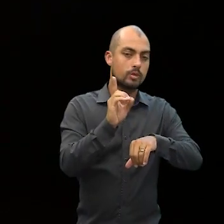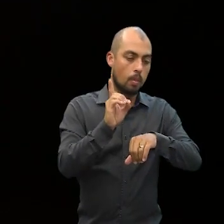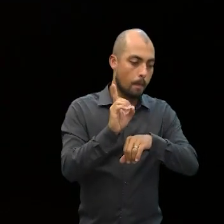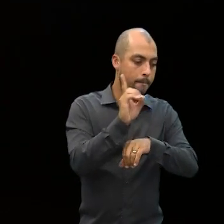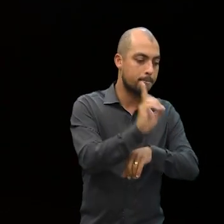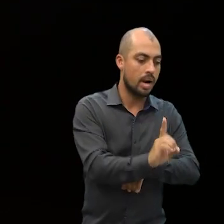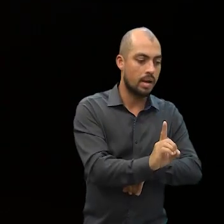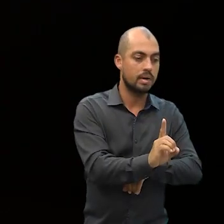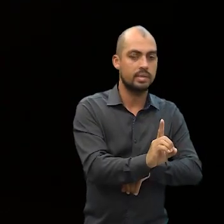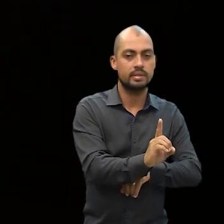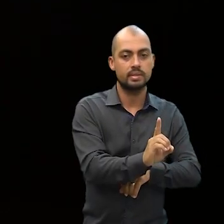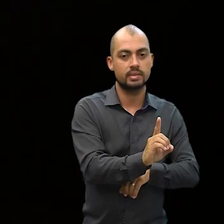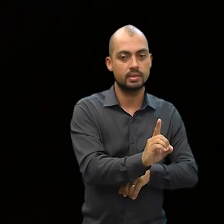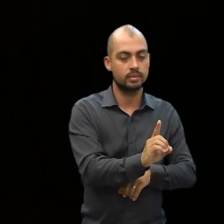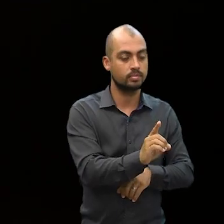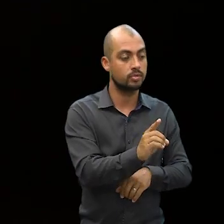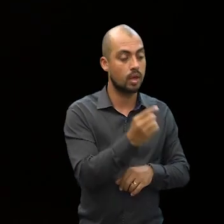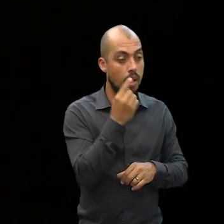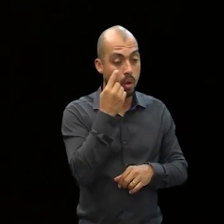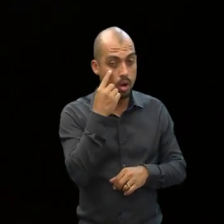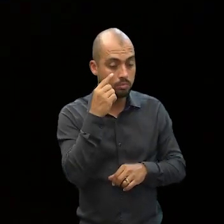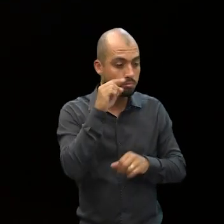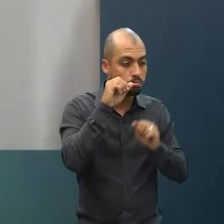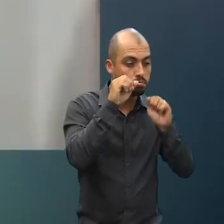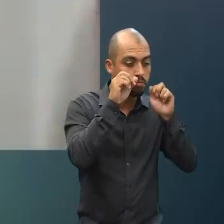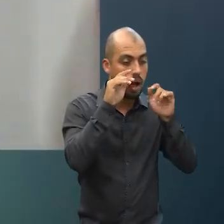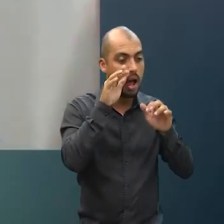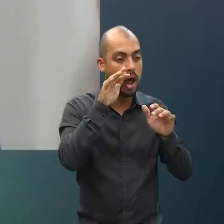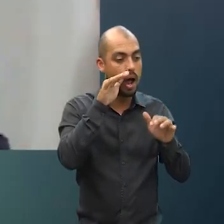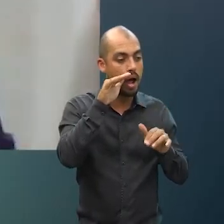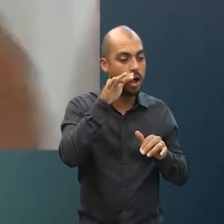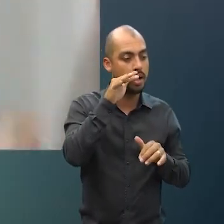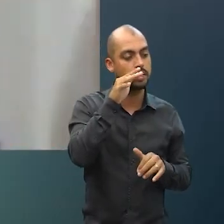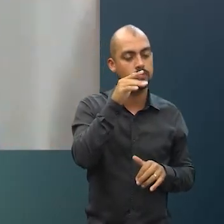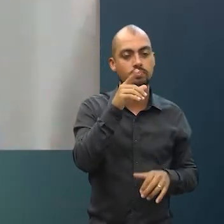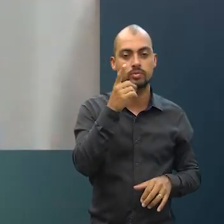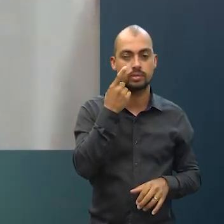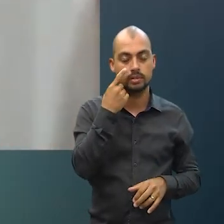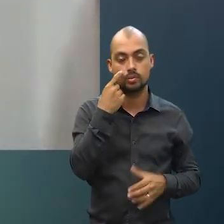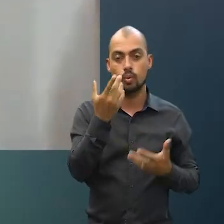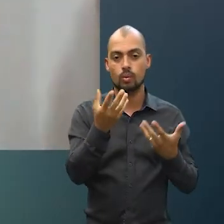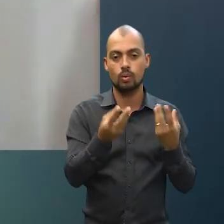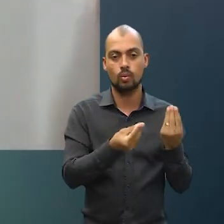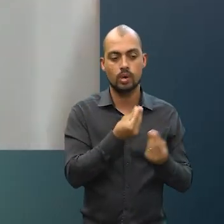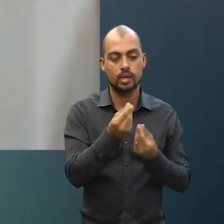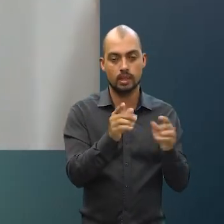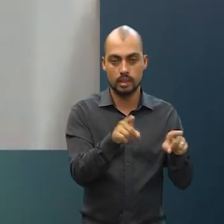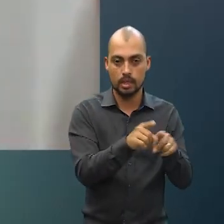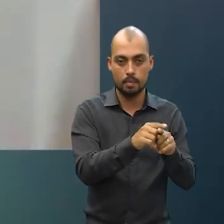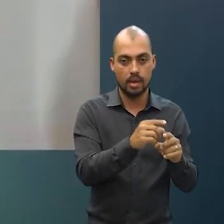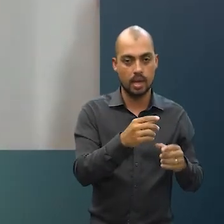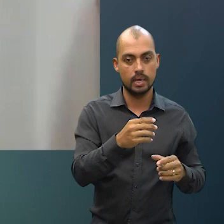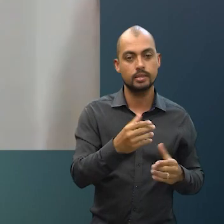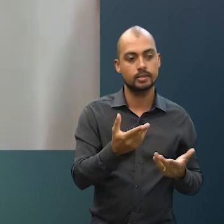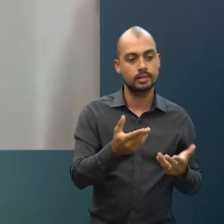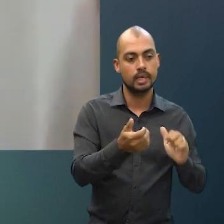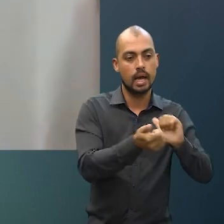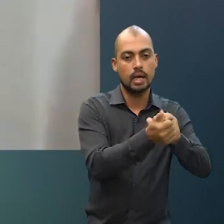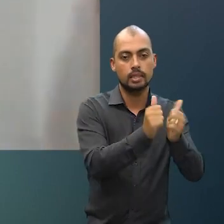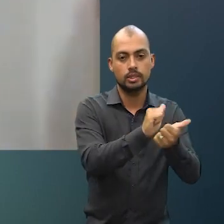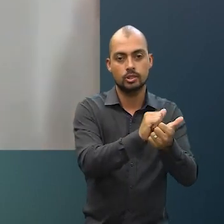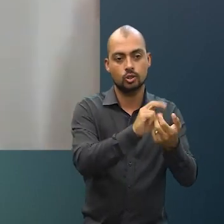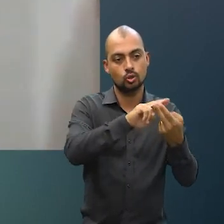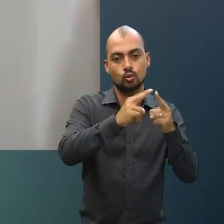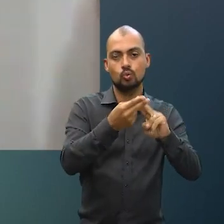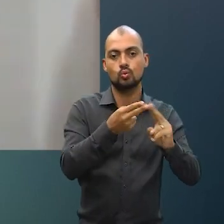para brilhar os olhos desse cliente, né, para corresponder a essa atitude que ele está tendo comigo,